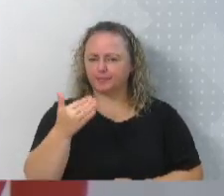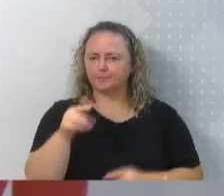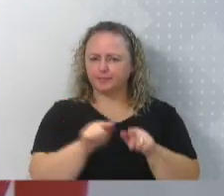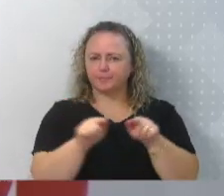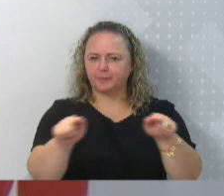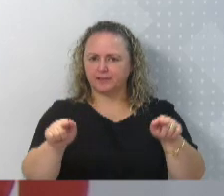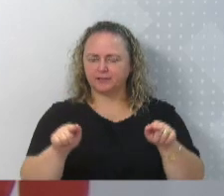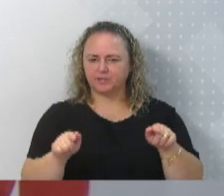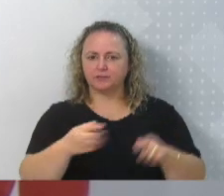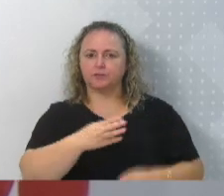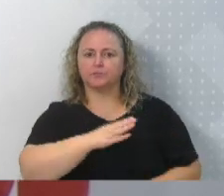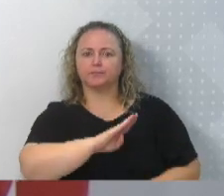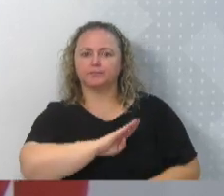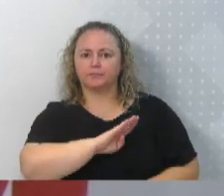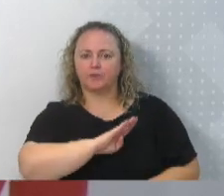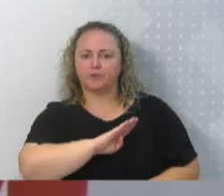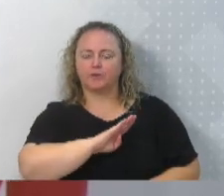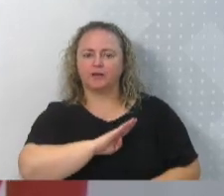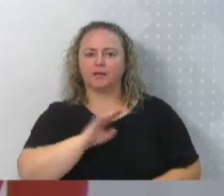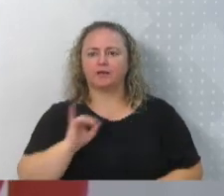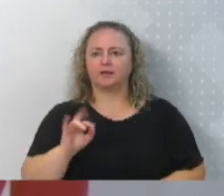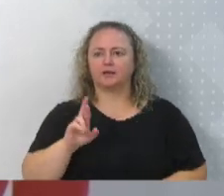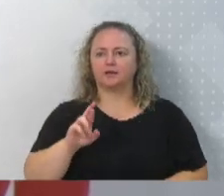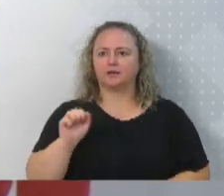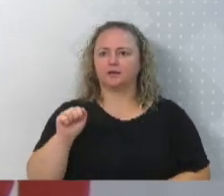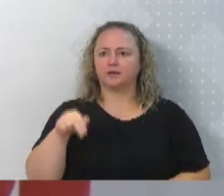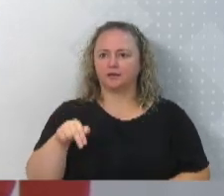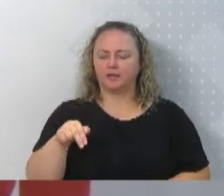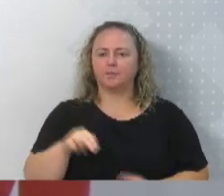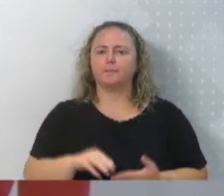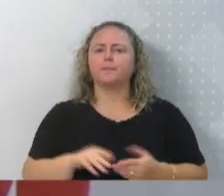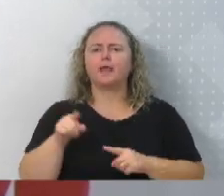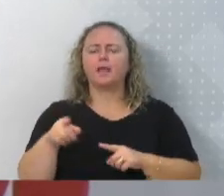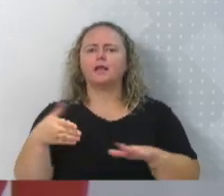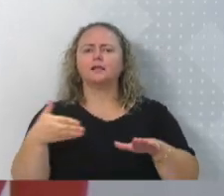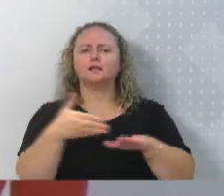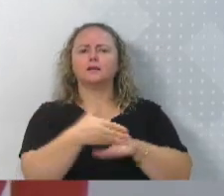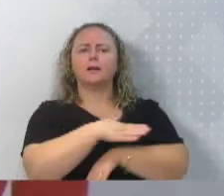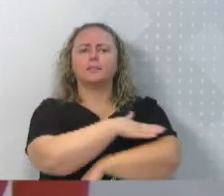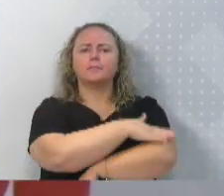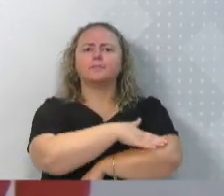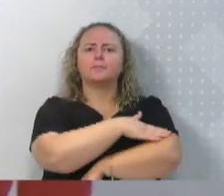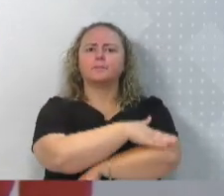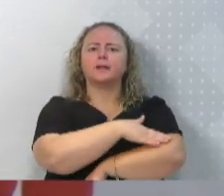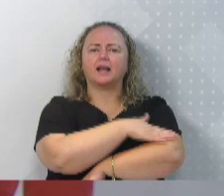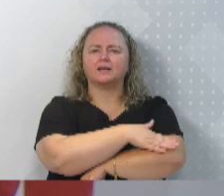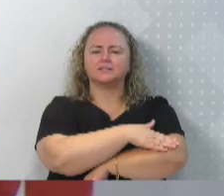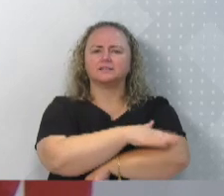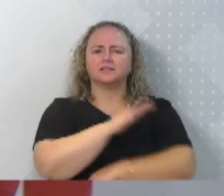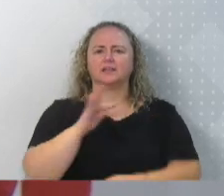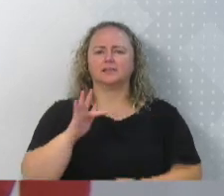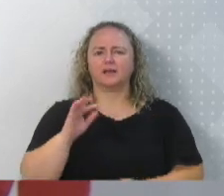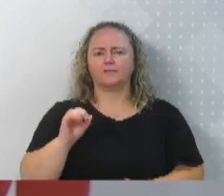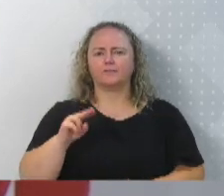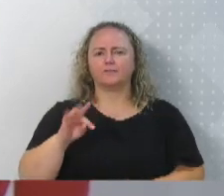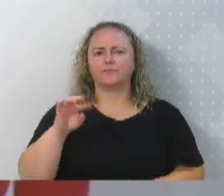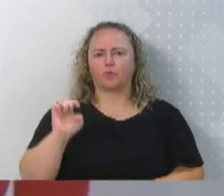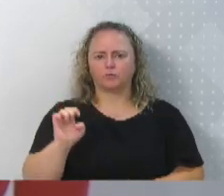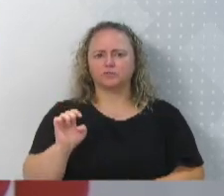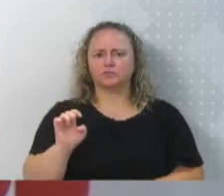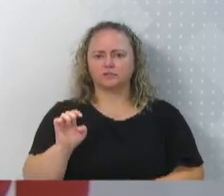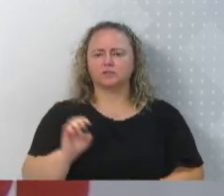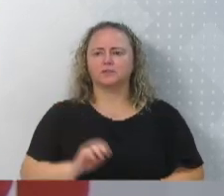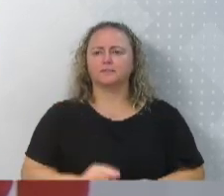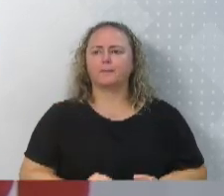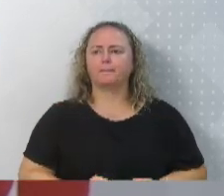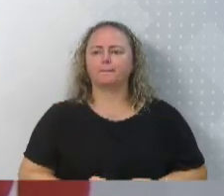advogado Doutor iranch losser quando passou ali pela praça da fonte luminosa não sei se o Ari tem a imagem ali ali